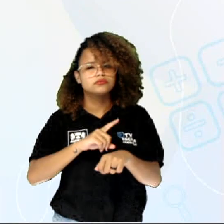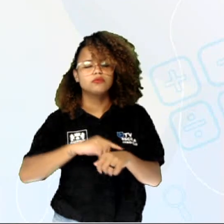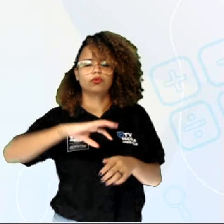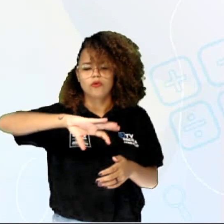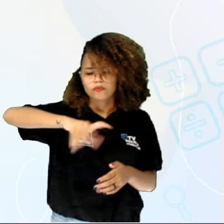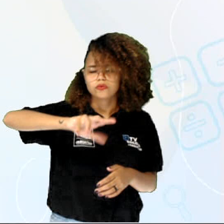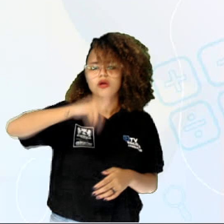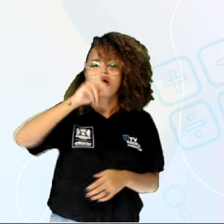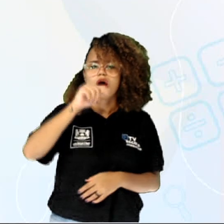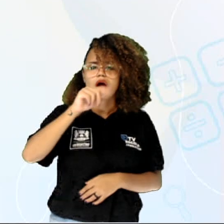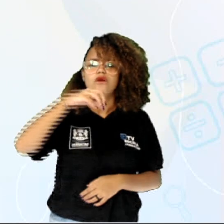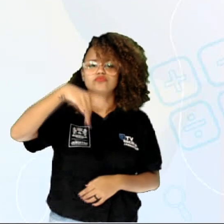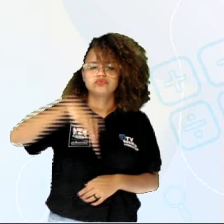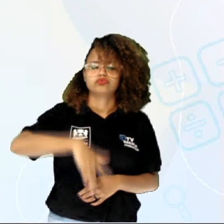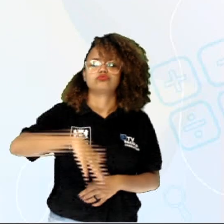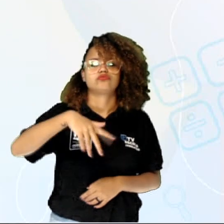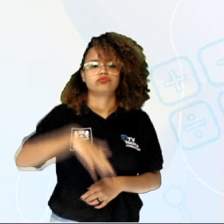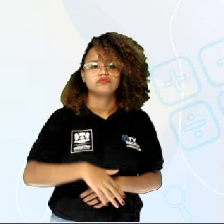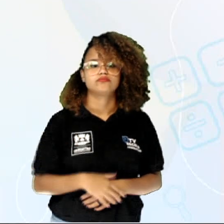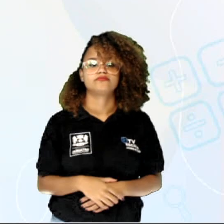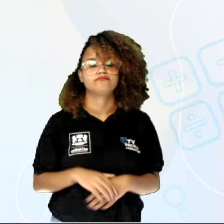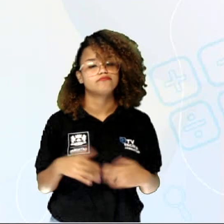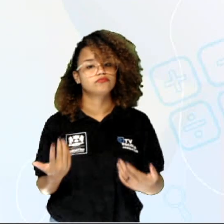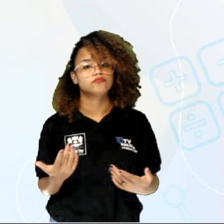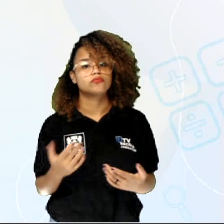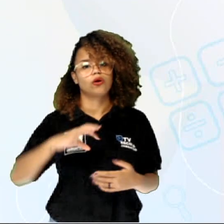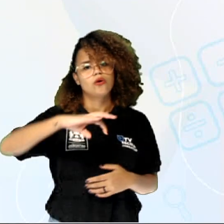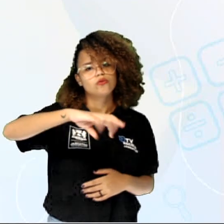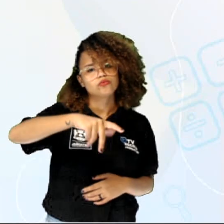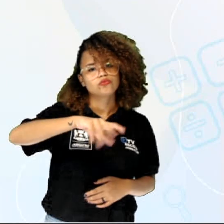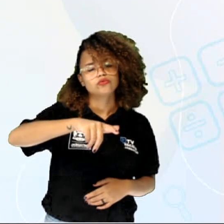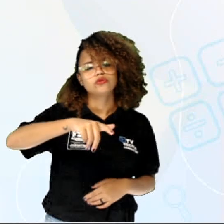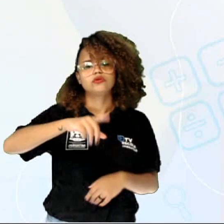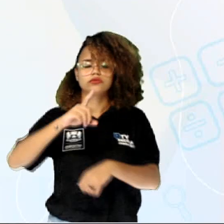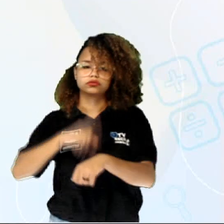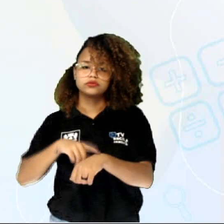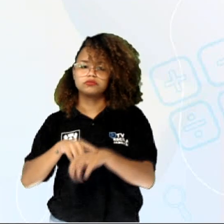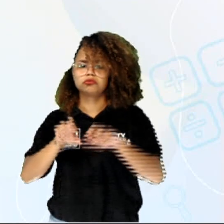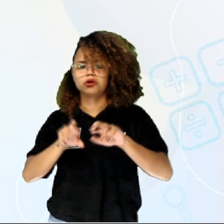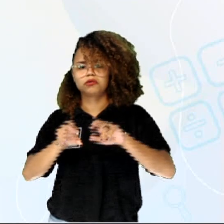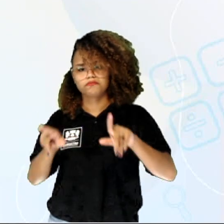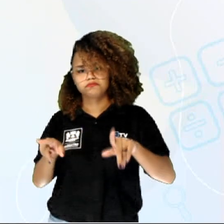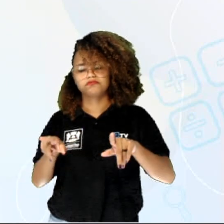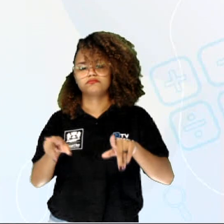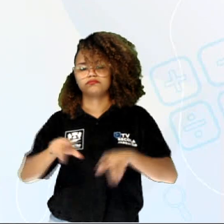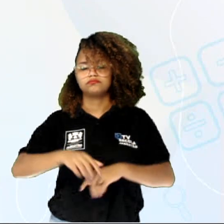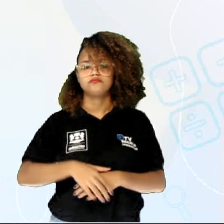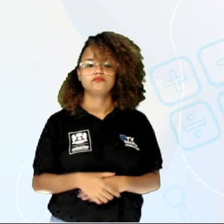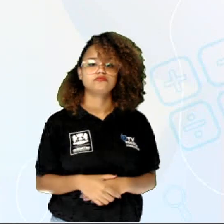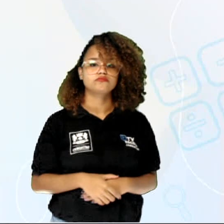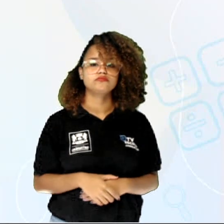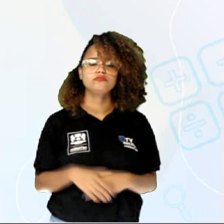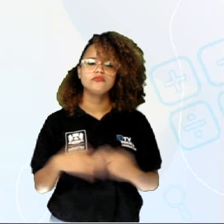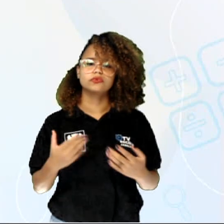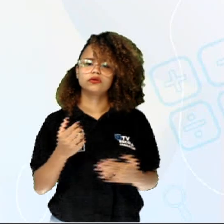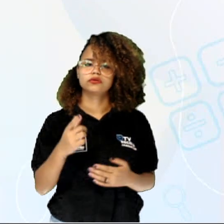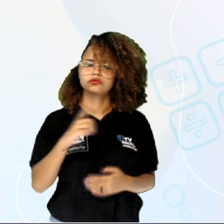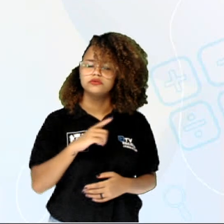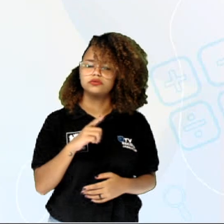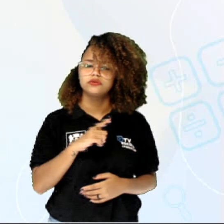minutos, tá? Então, o que é que ele diz? Ó, com 6 torneiras, consegue encher o tanque de água em 22